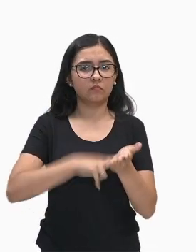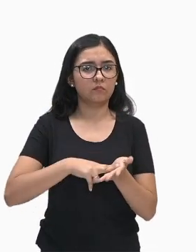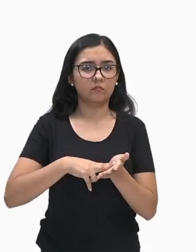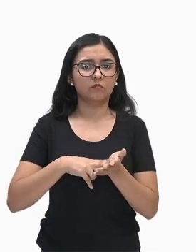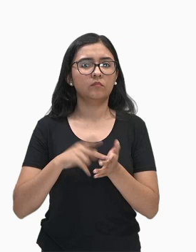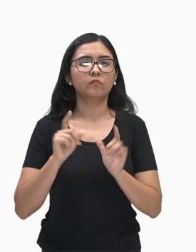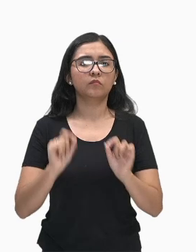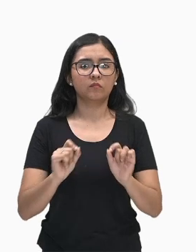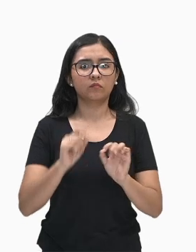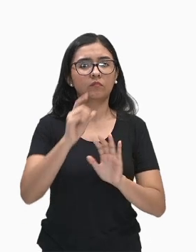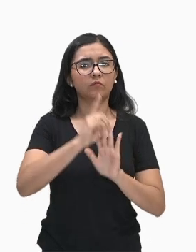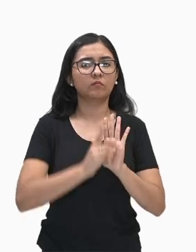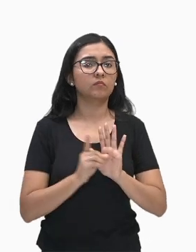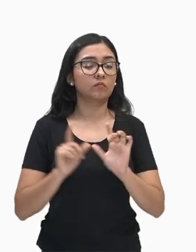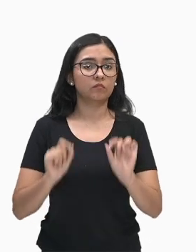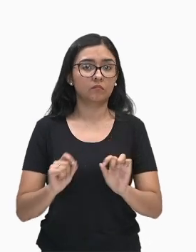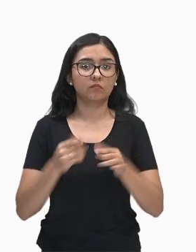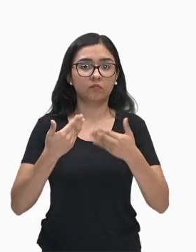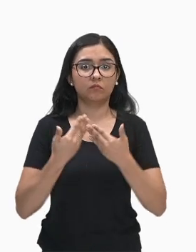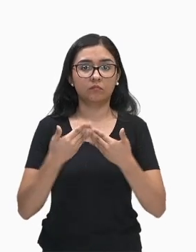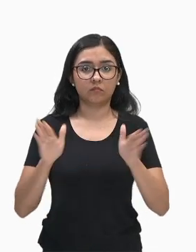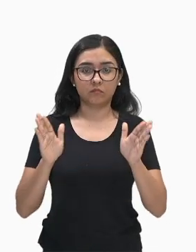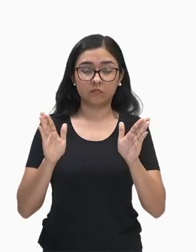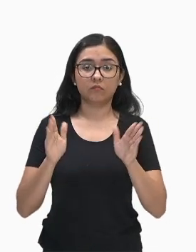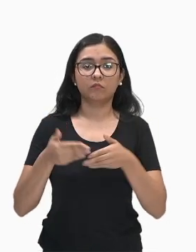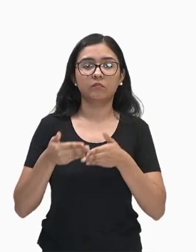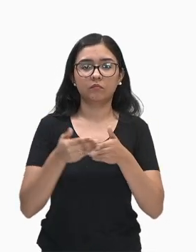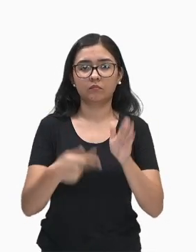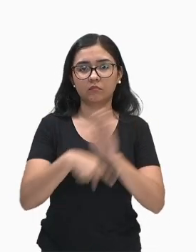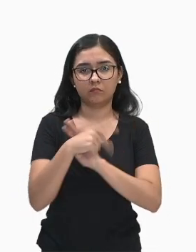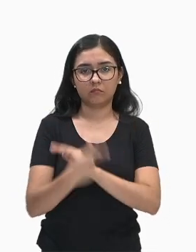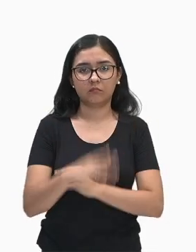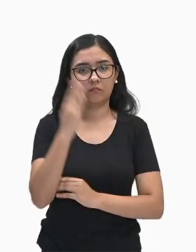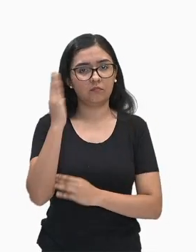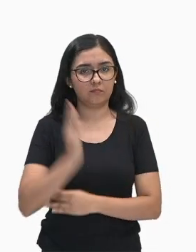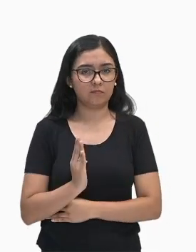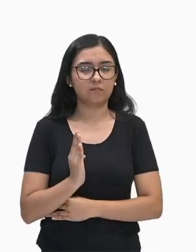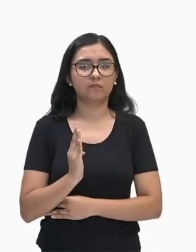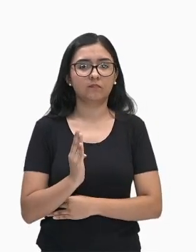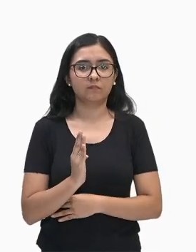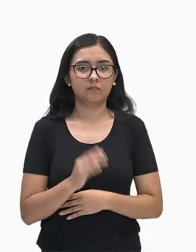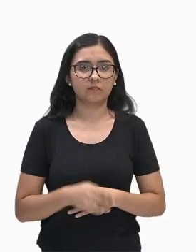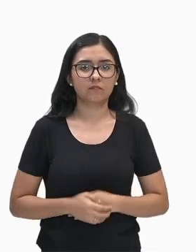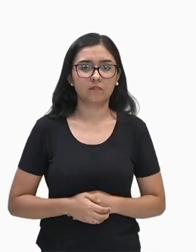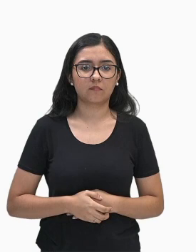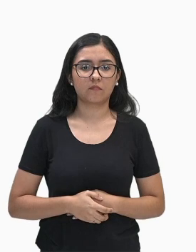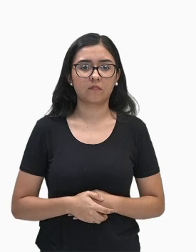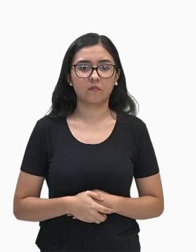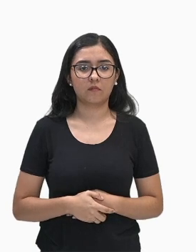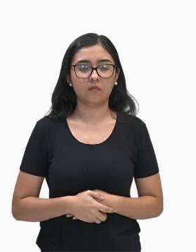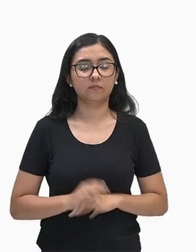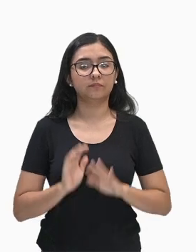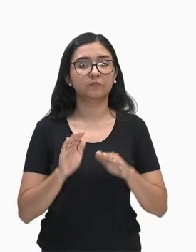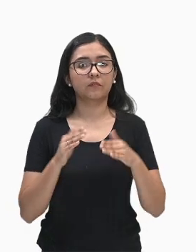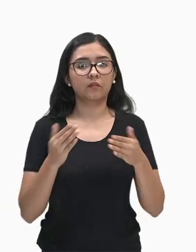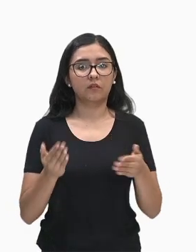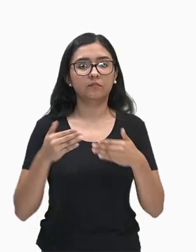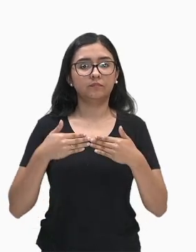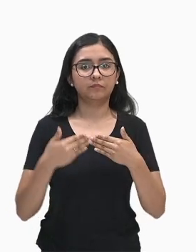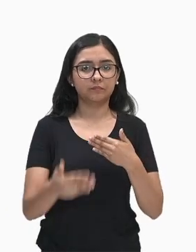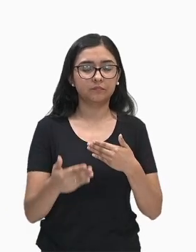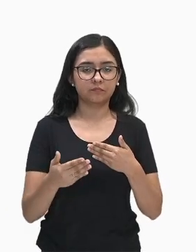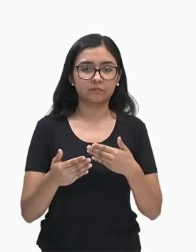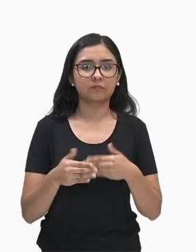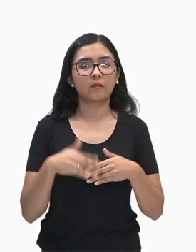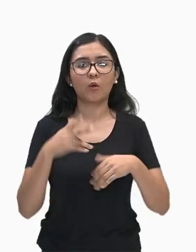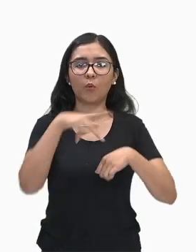decretando a abertura dos portos brasileiros. Então, ele vai abrir os portos às nações